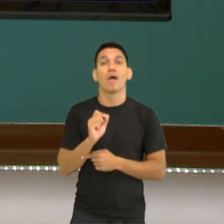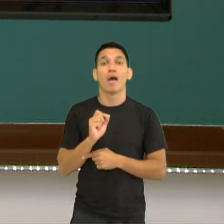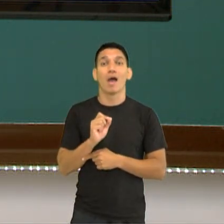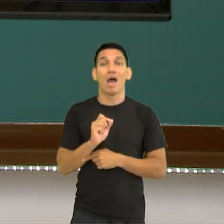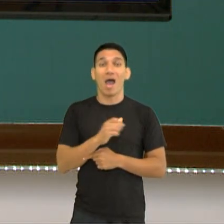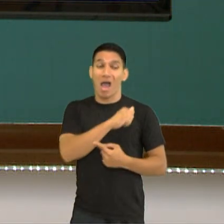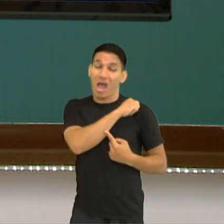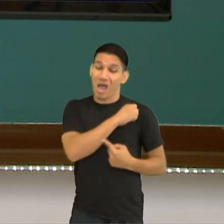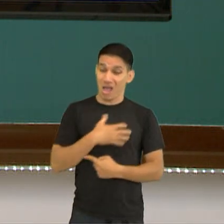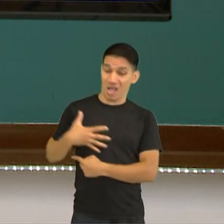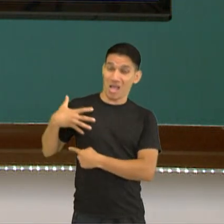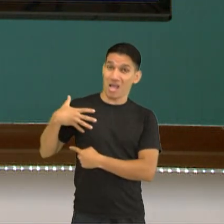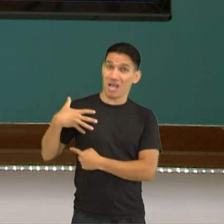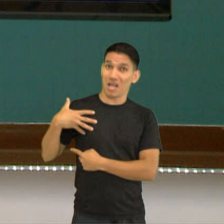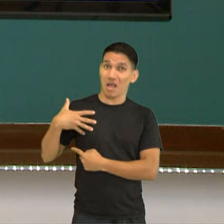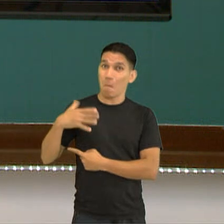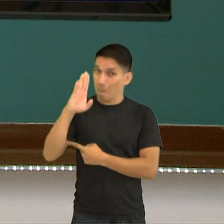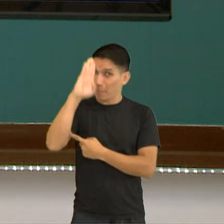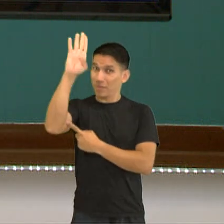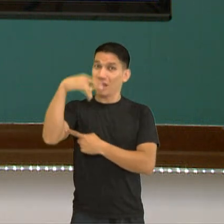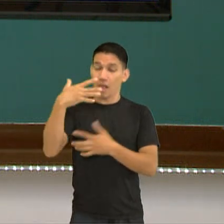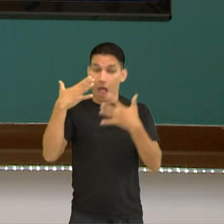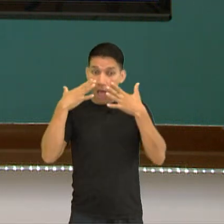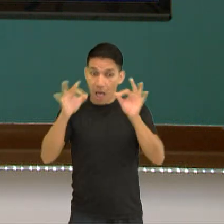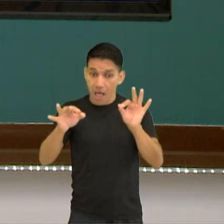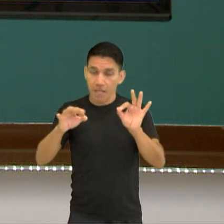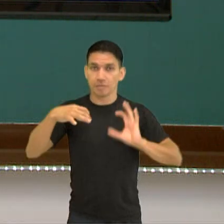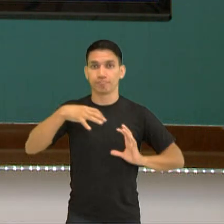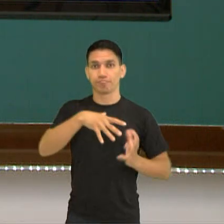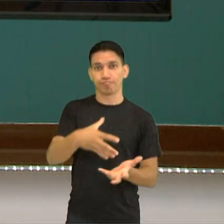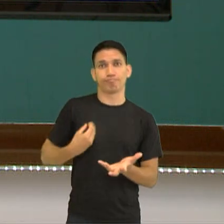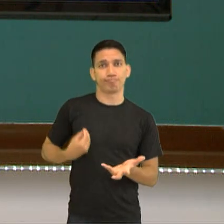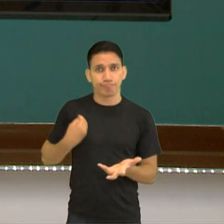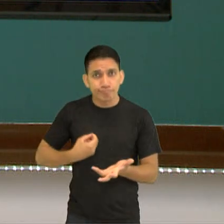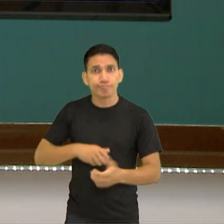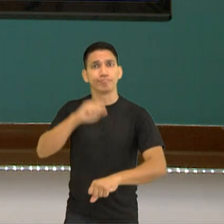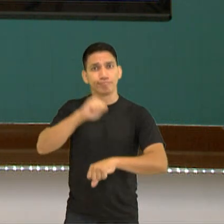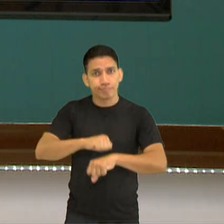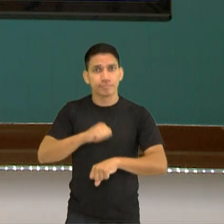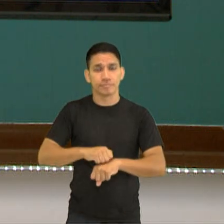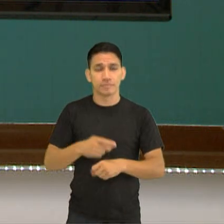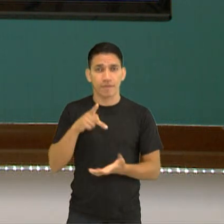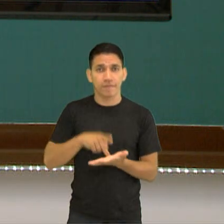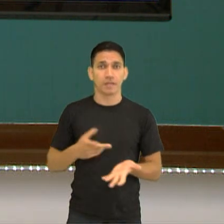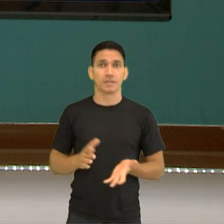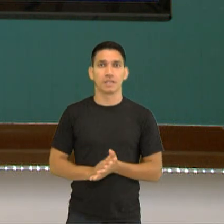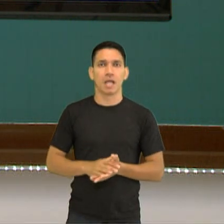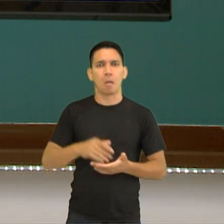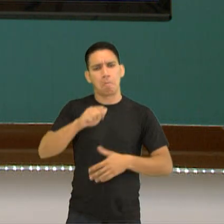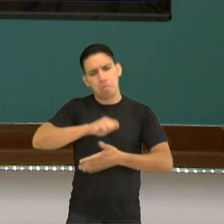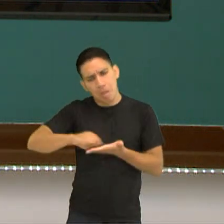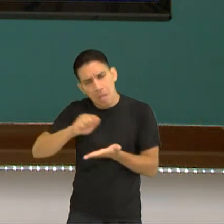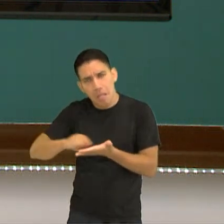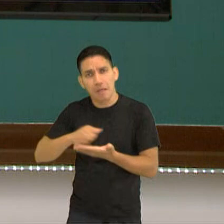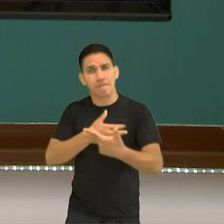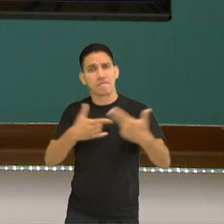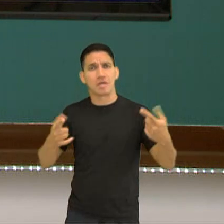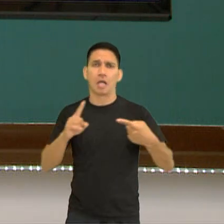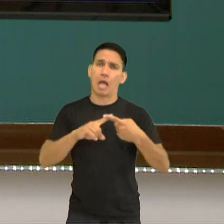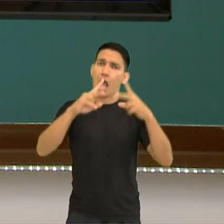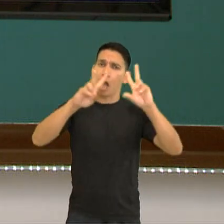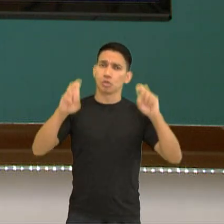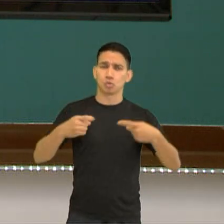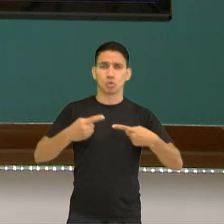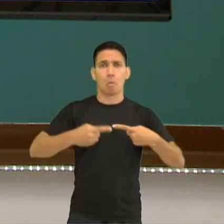voltar à terra, ao mundo dos homens. Escreveu uma série de obras que falavam sobre política, sobre ética,